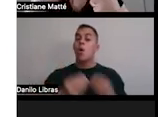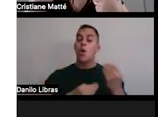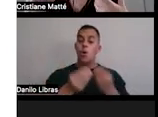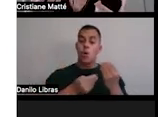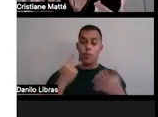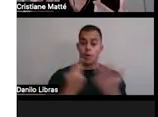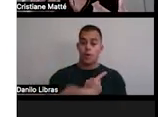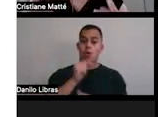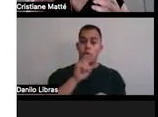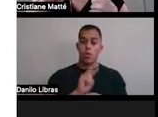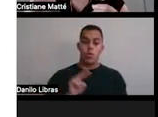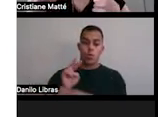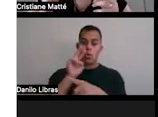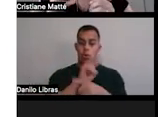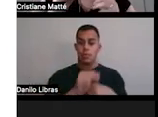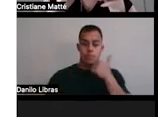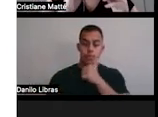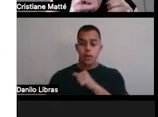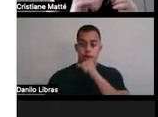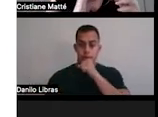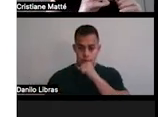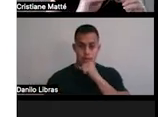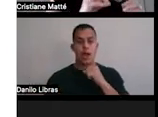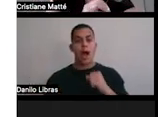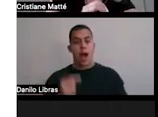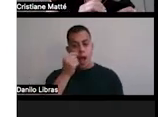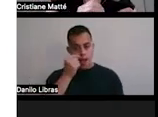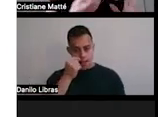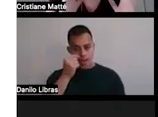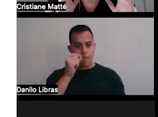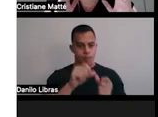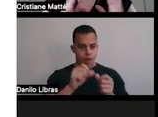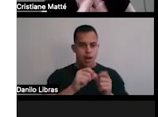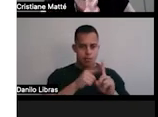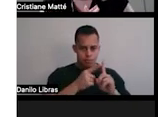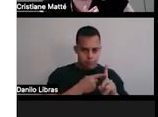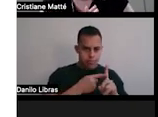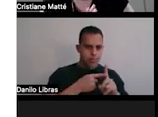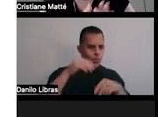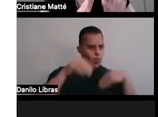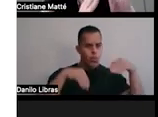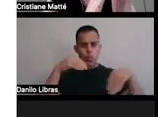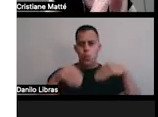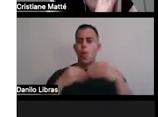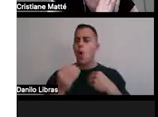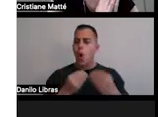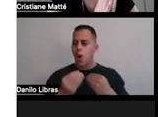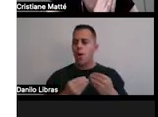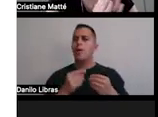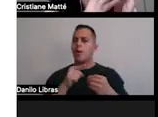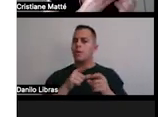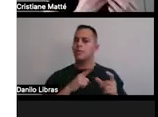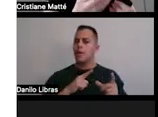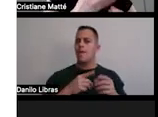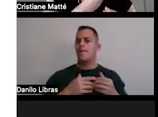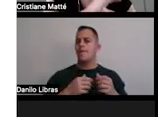cuidado materno quando as ratas faziam exercício durante a gestação. Então, a gente usou exatamente o mesmo modelo. As